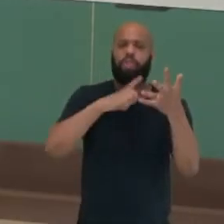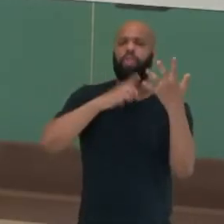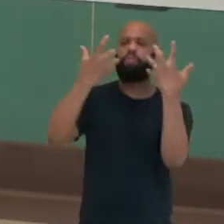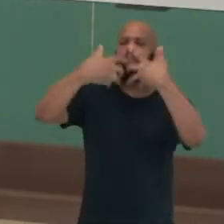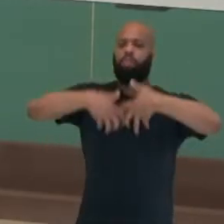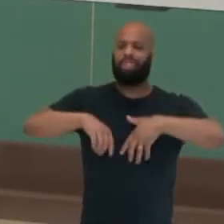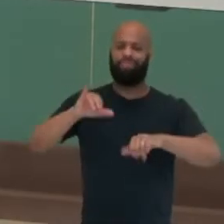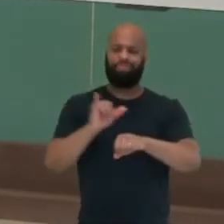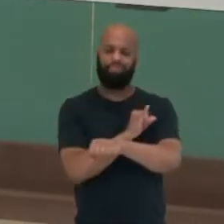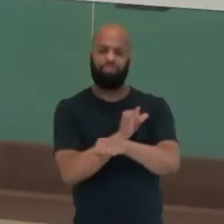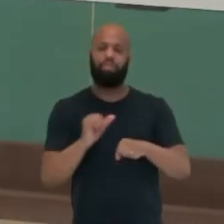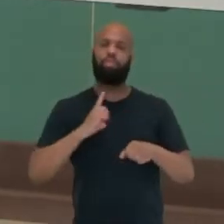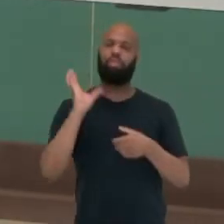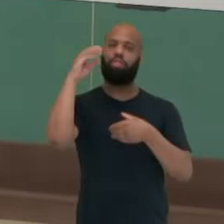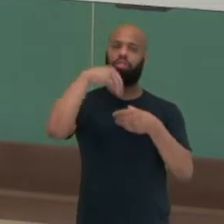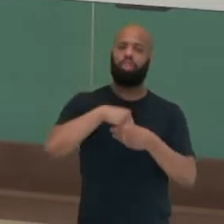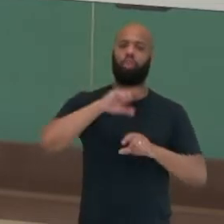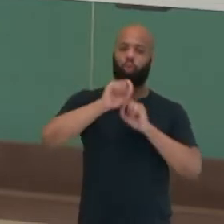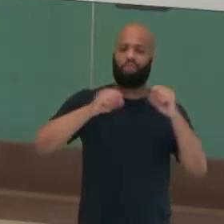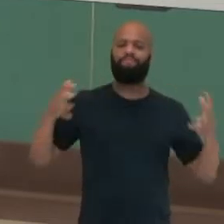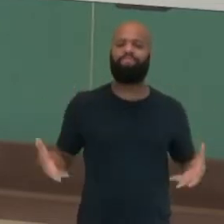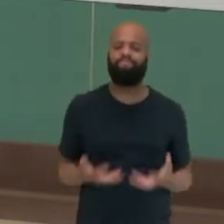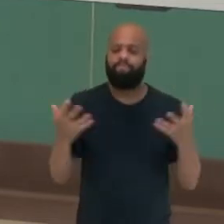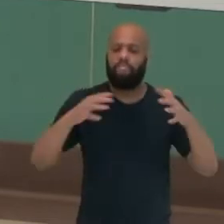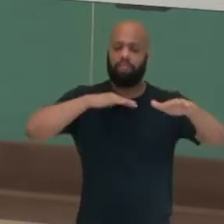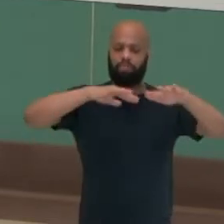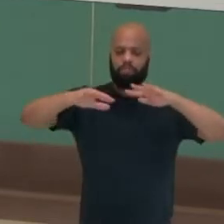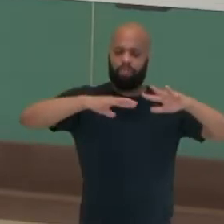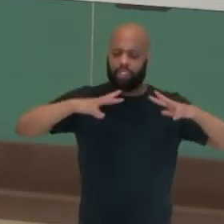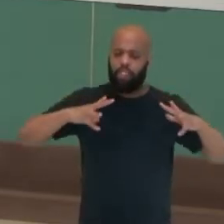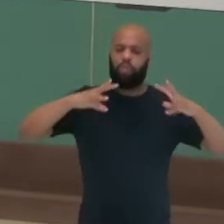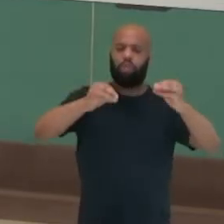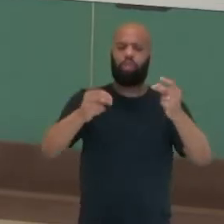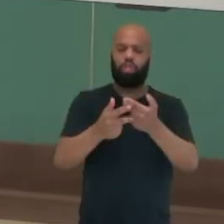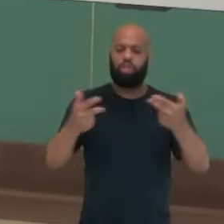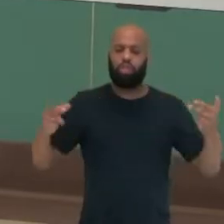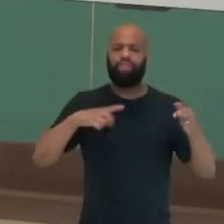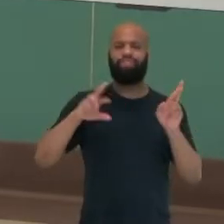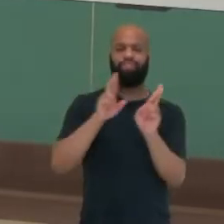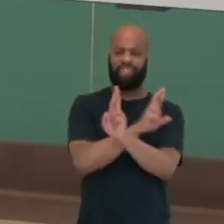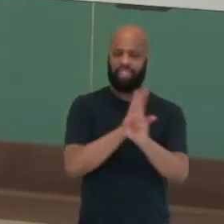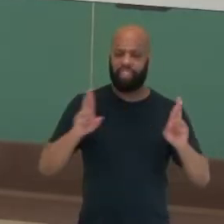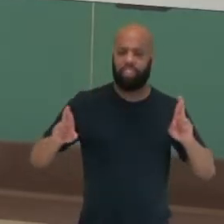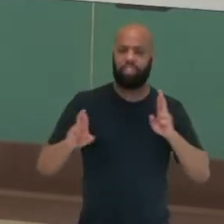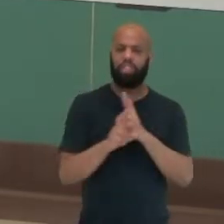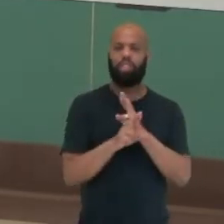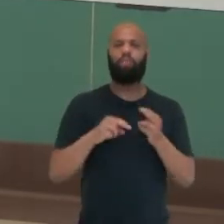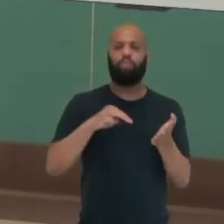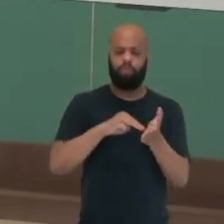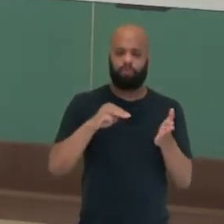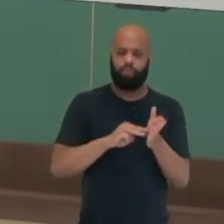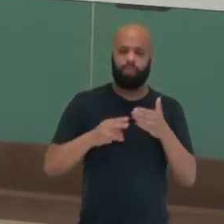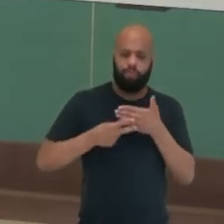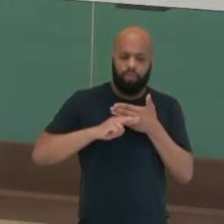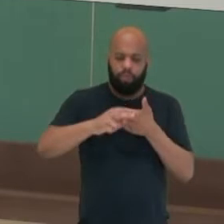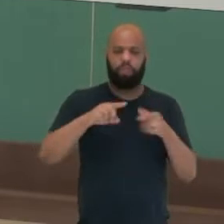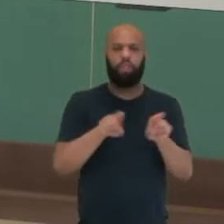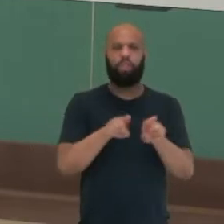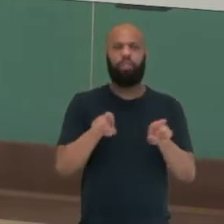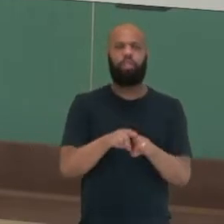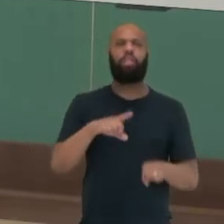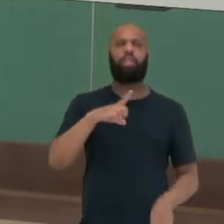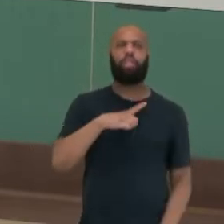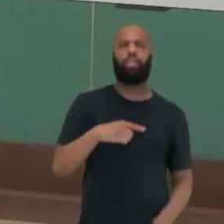mecanismo interno que movimenta todas as coisas, relações de causalidade aí muito presentes no